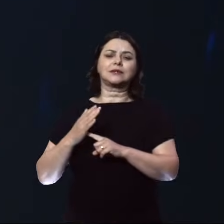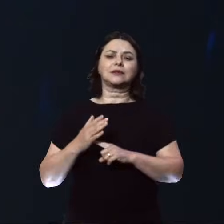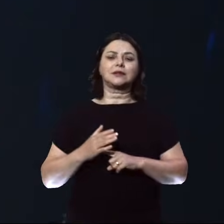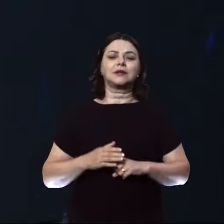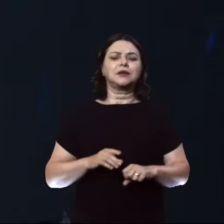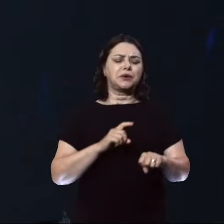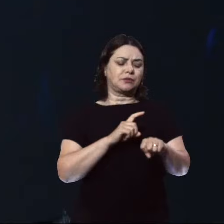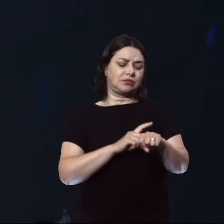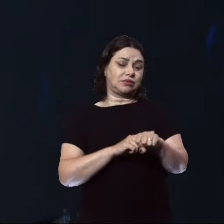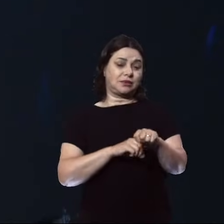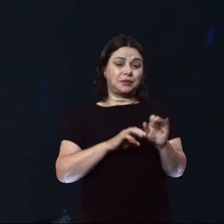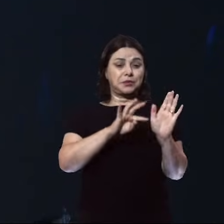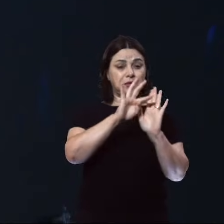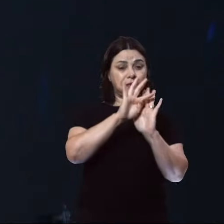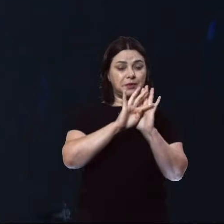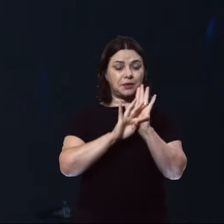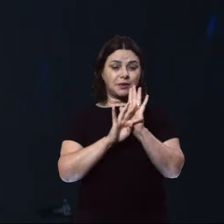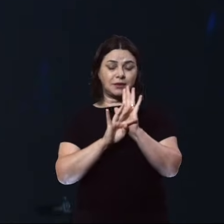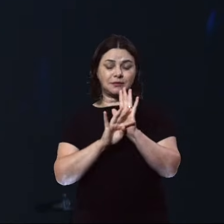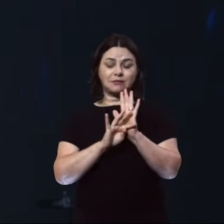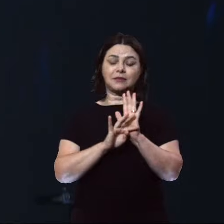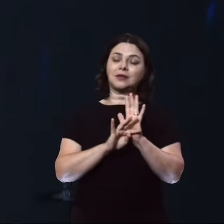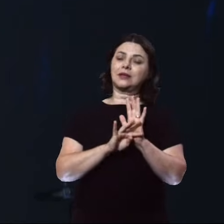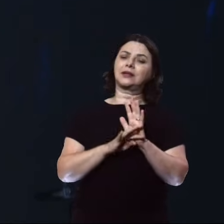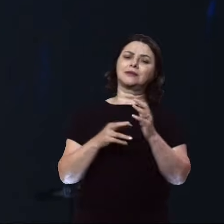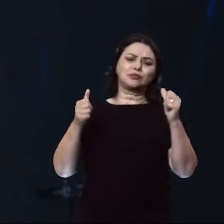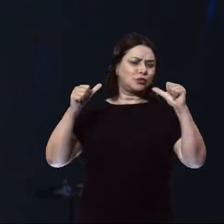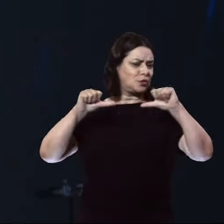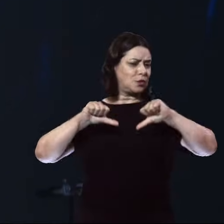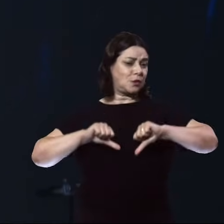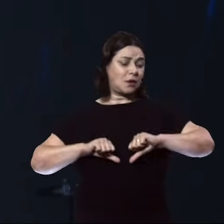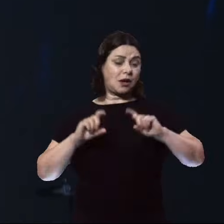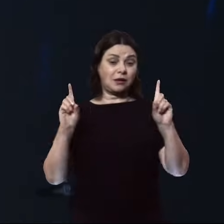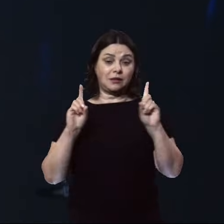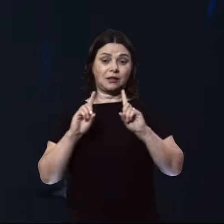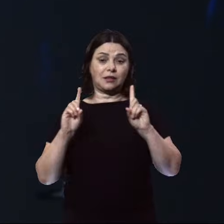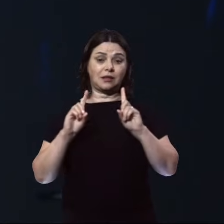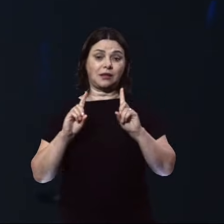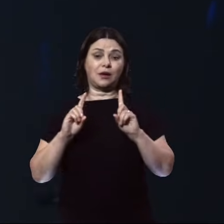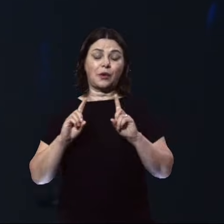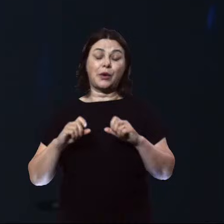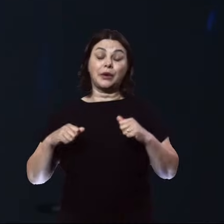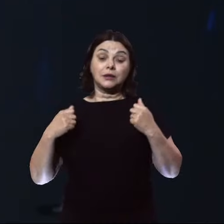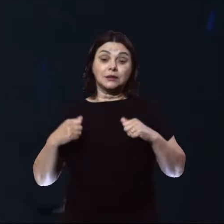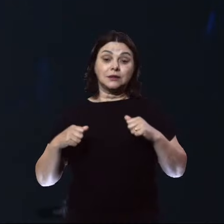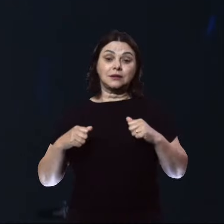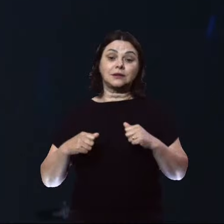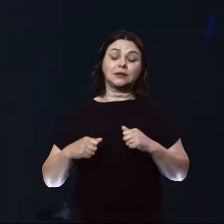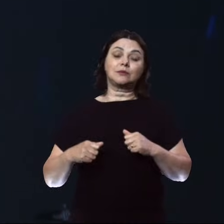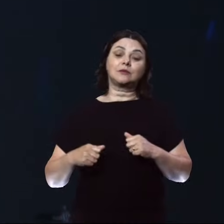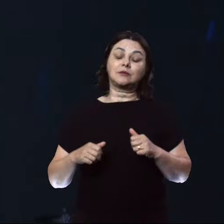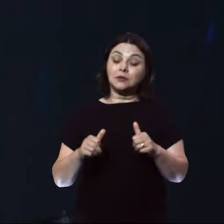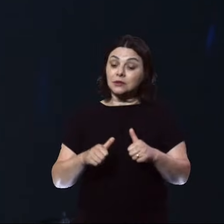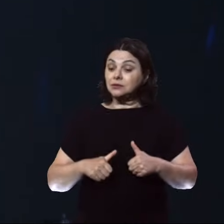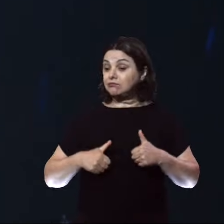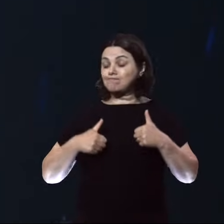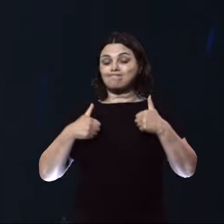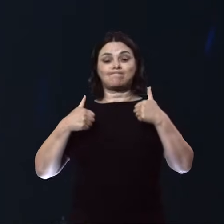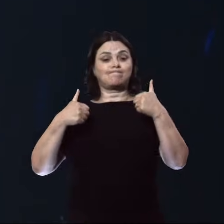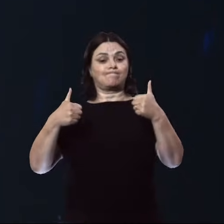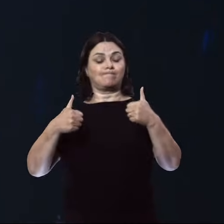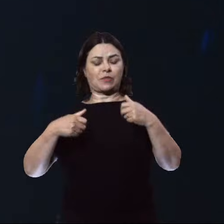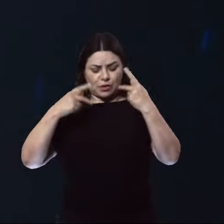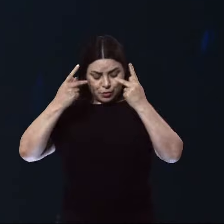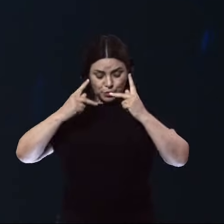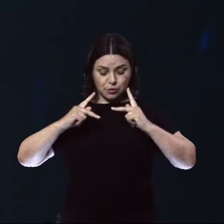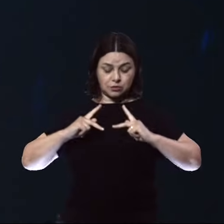Deus diz assim nesse texto: por isso não nos desanimamos. Pelo contrário, mesmo que o nosso ser exterior se desgaste, o nosso ser interior se